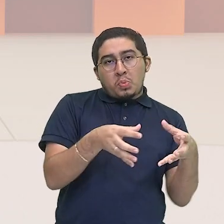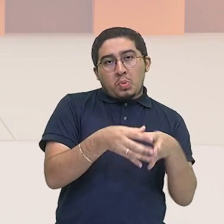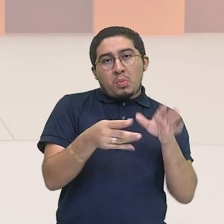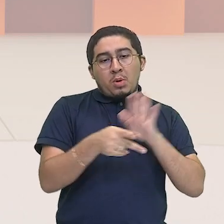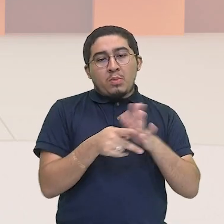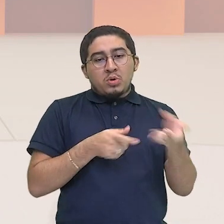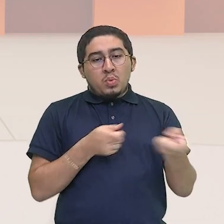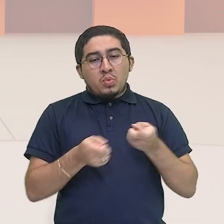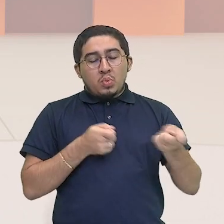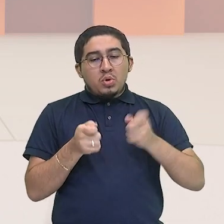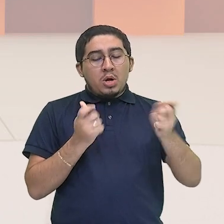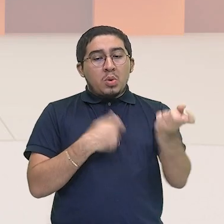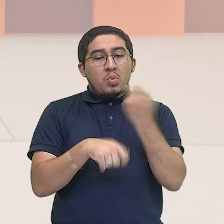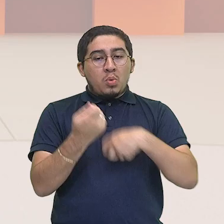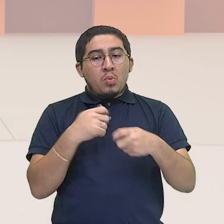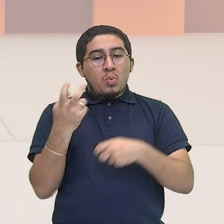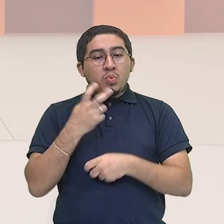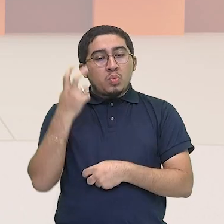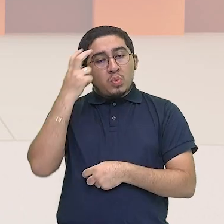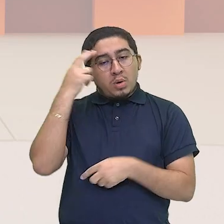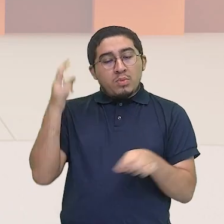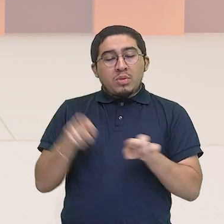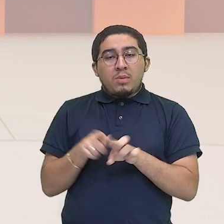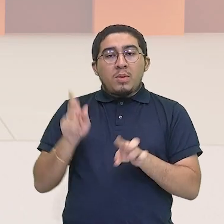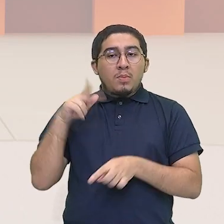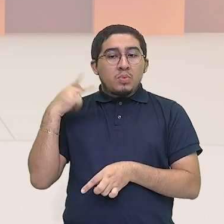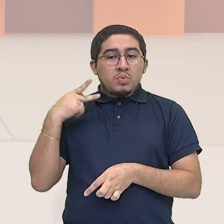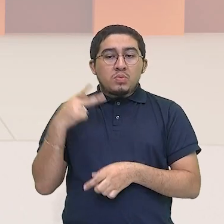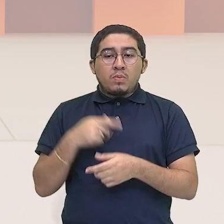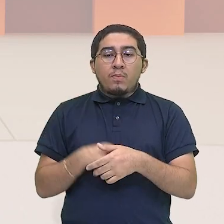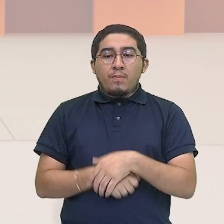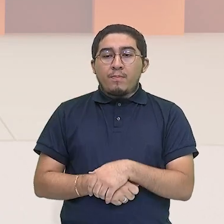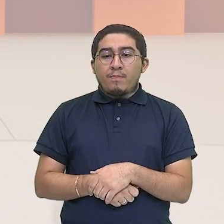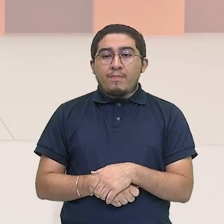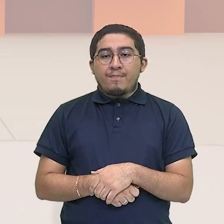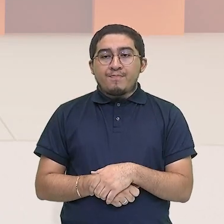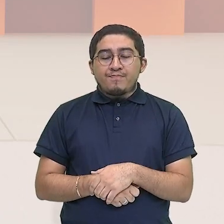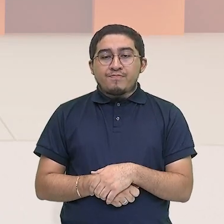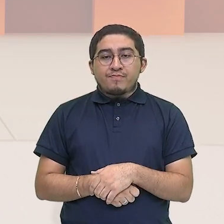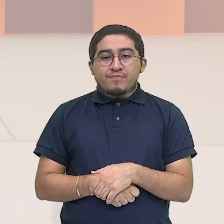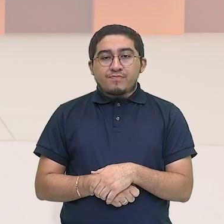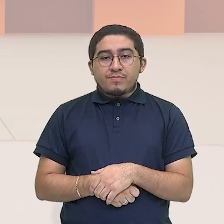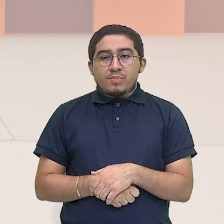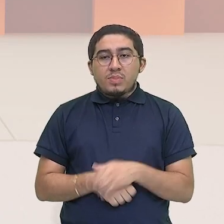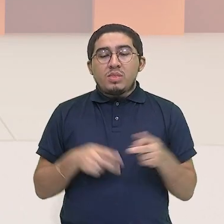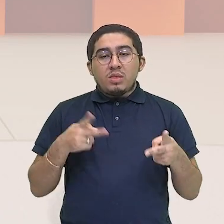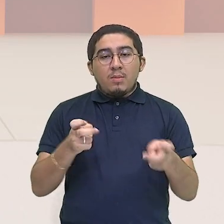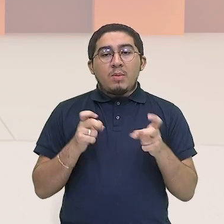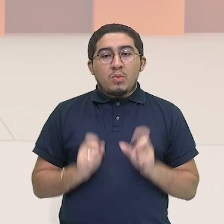controle econômico, cultural e político. Então, nós vimos aí duas